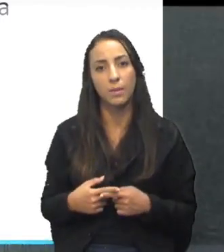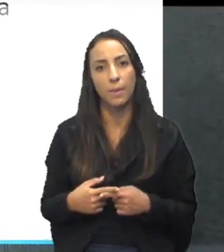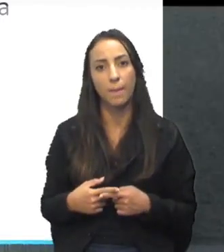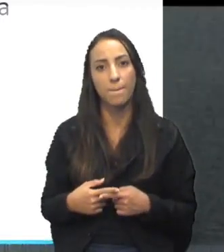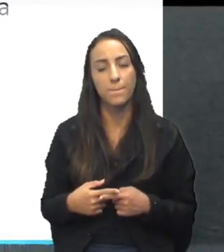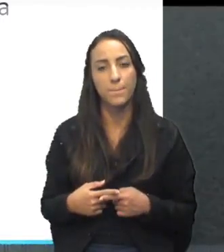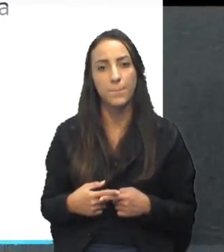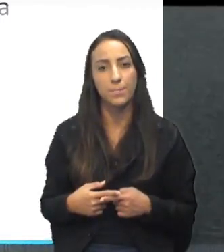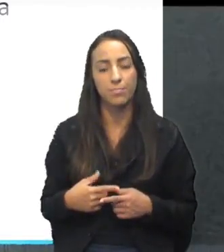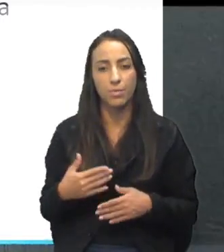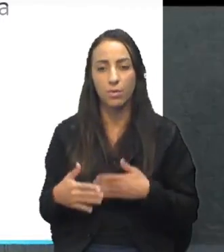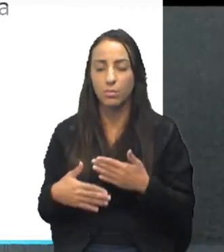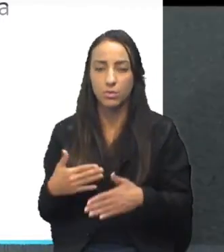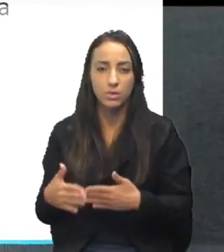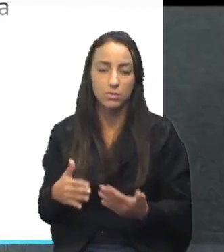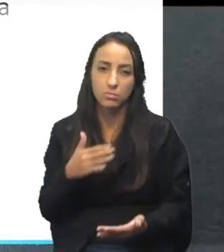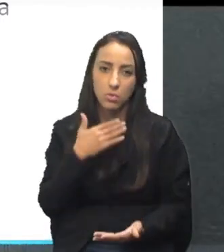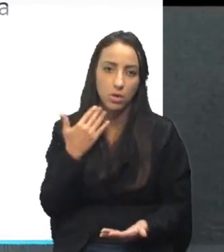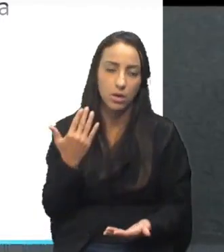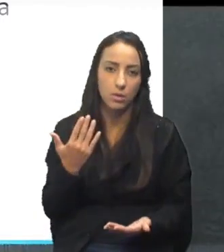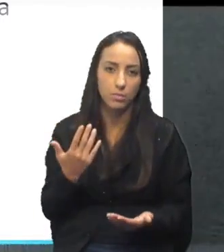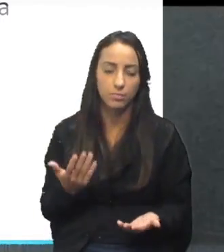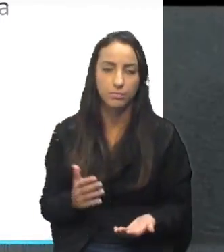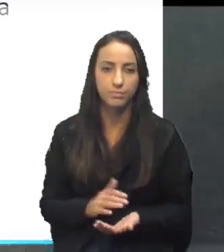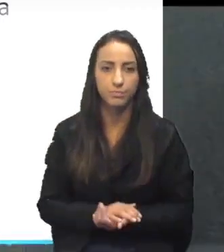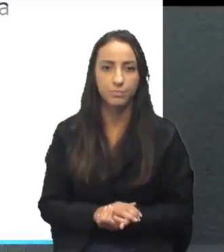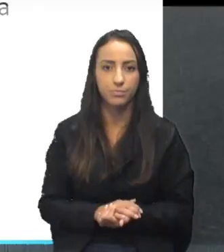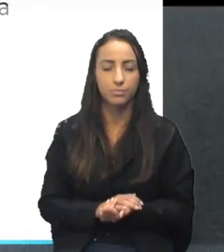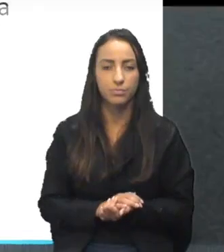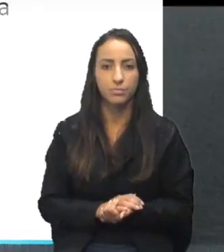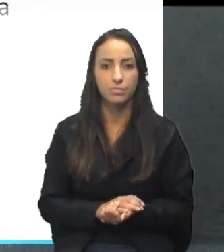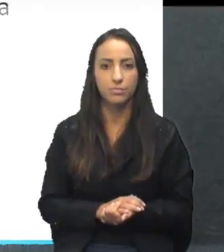então, do processo do óbito